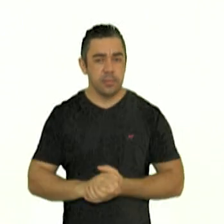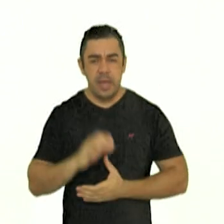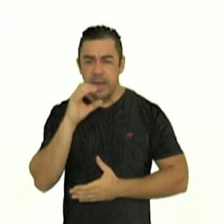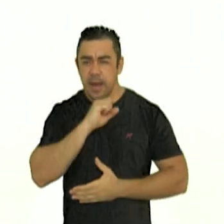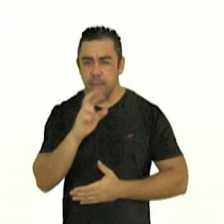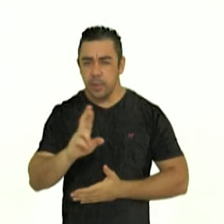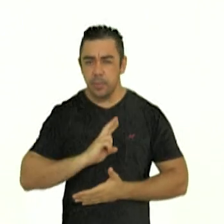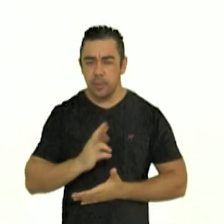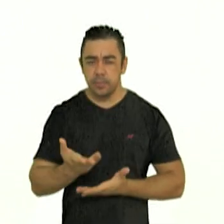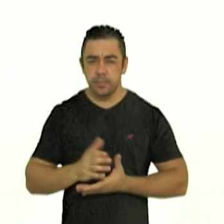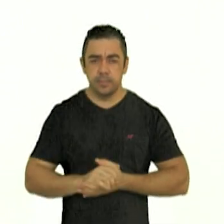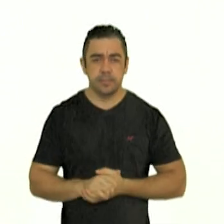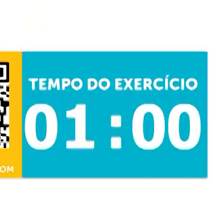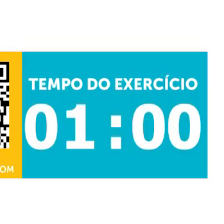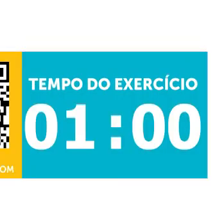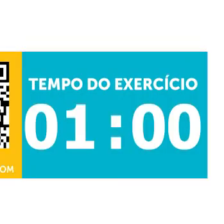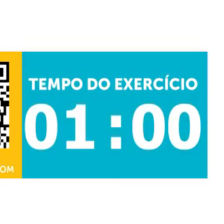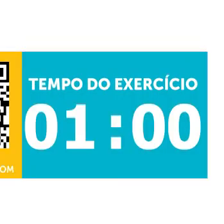Rapidinho a gente já volta aí.